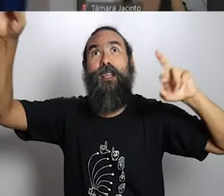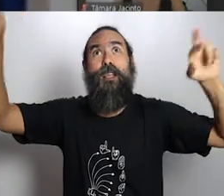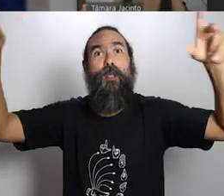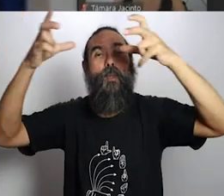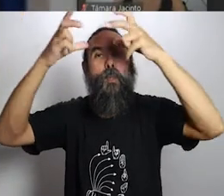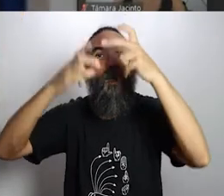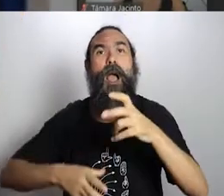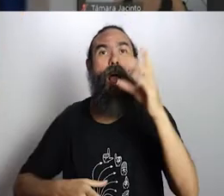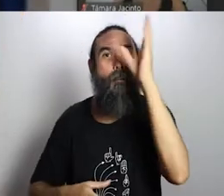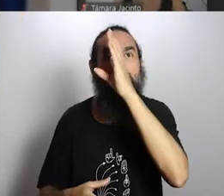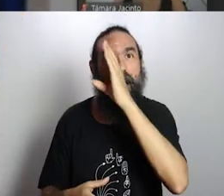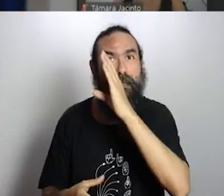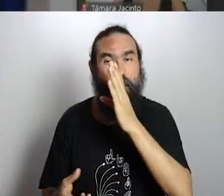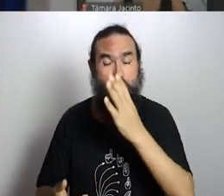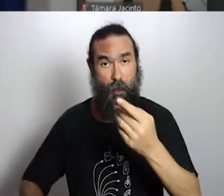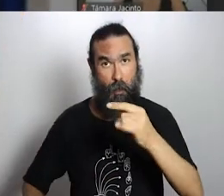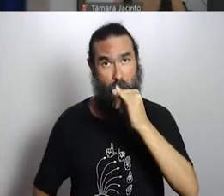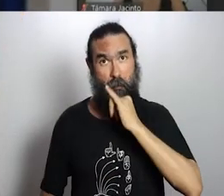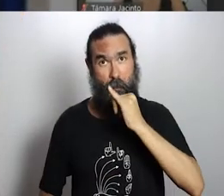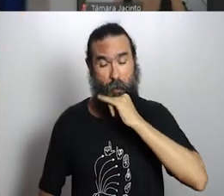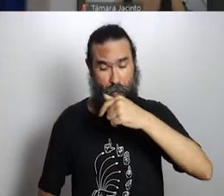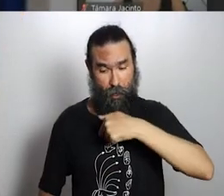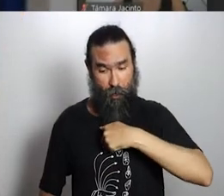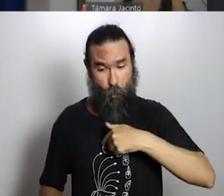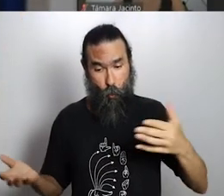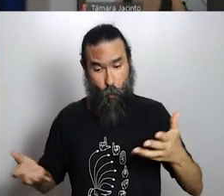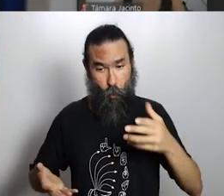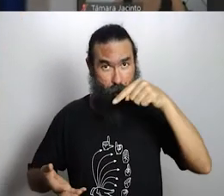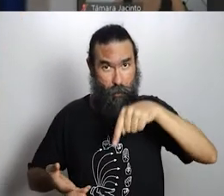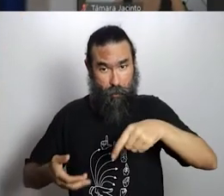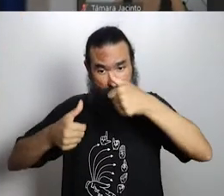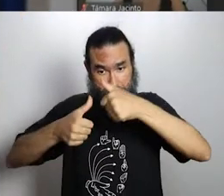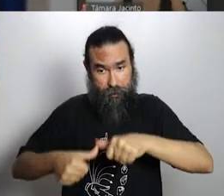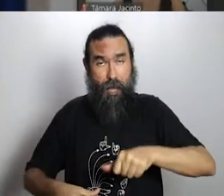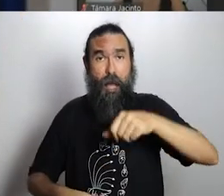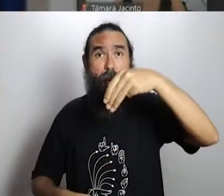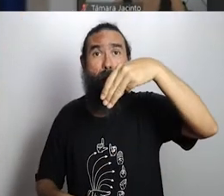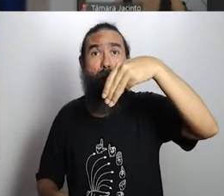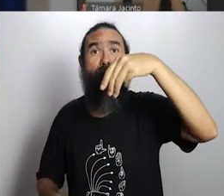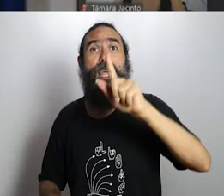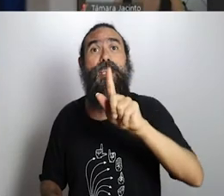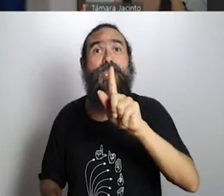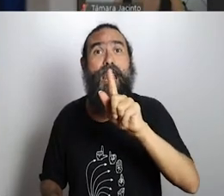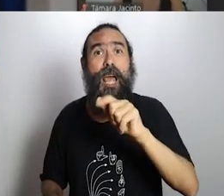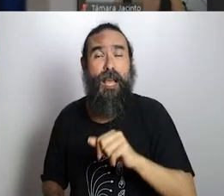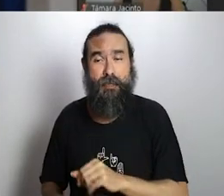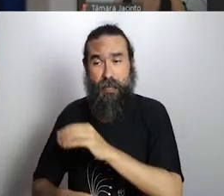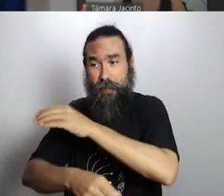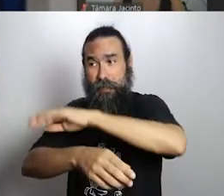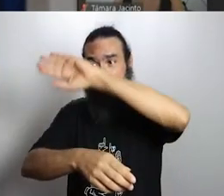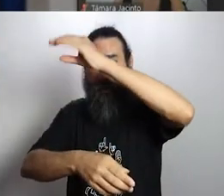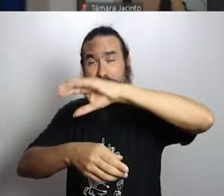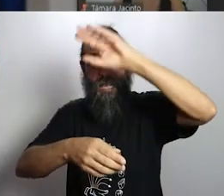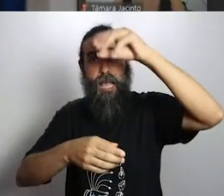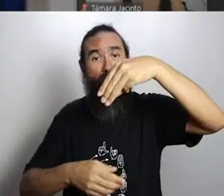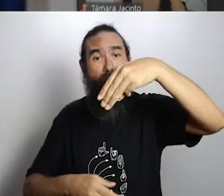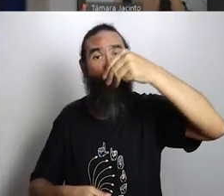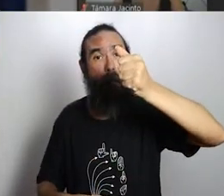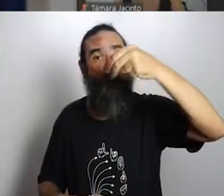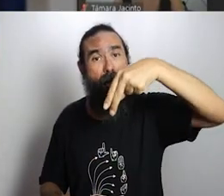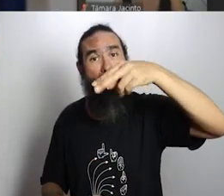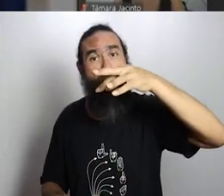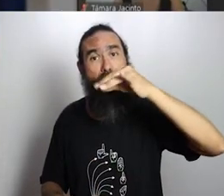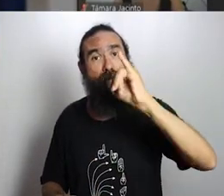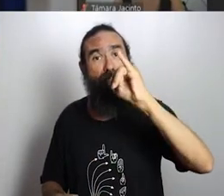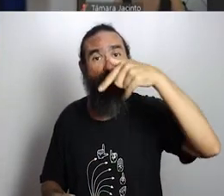hoje eu estou aqui em Minas Gerais, na Serra da Mantiqueira, né, num lugar chamado Itamonte, chama Engenho de Serra. A